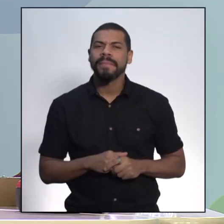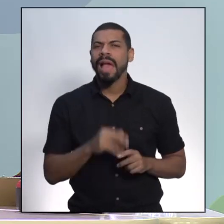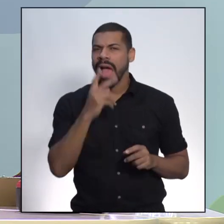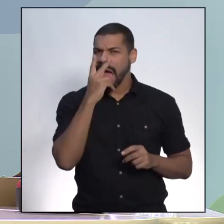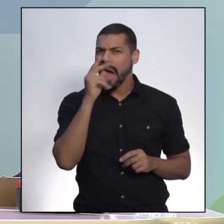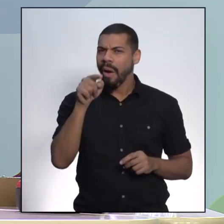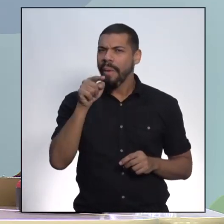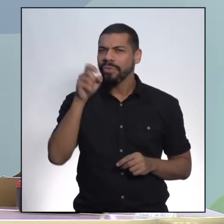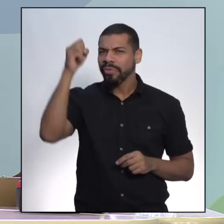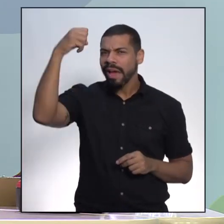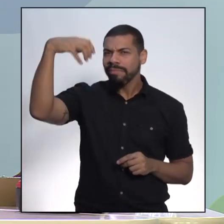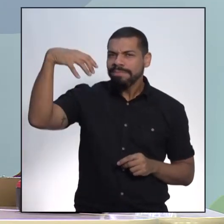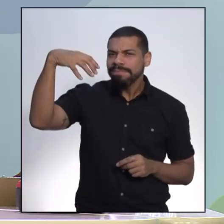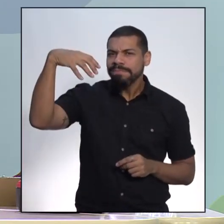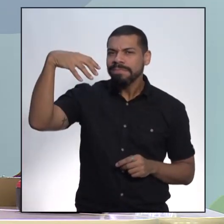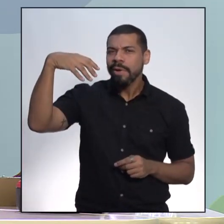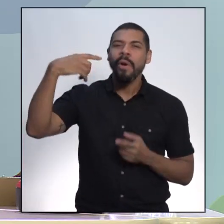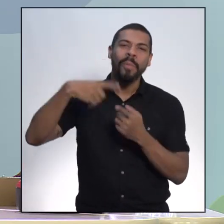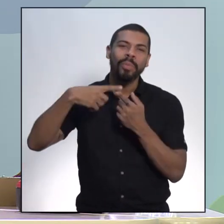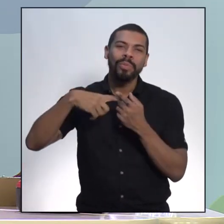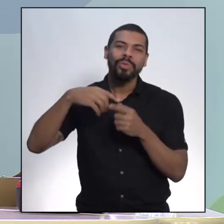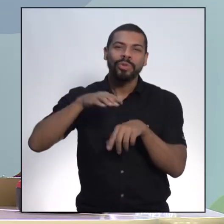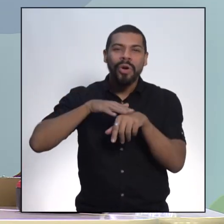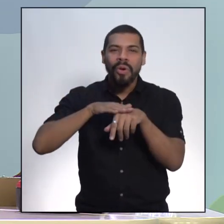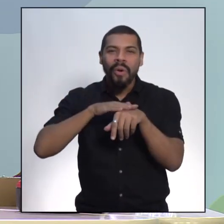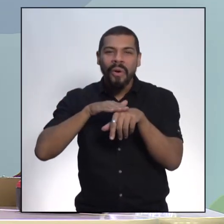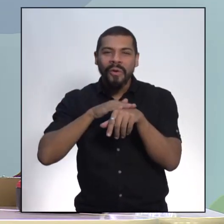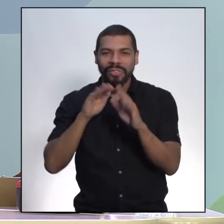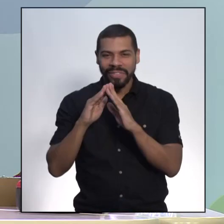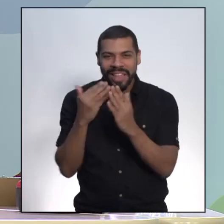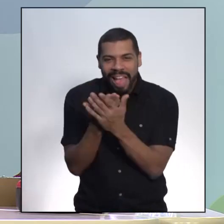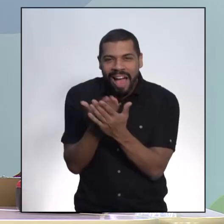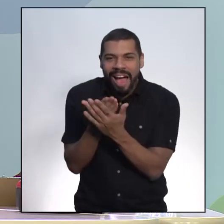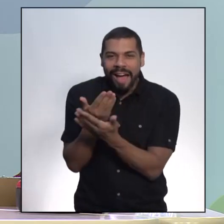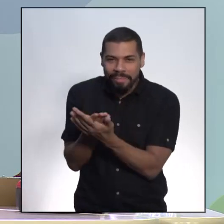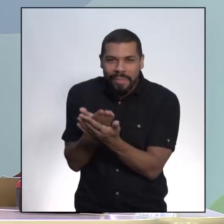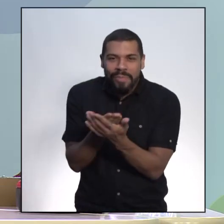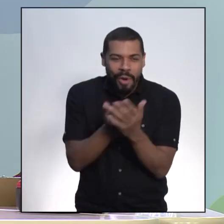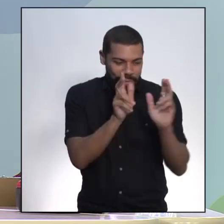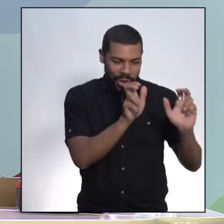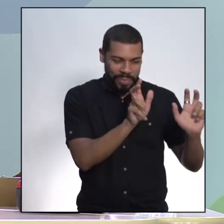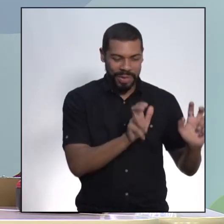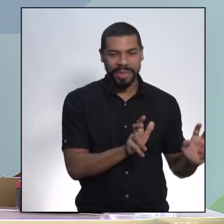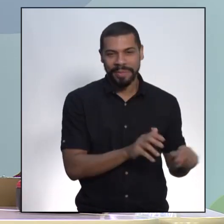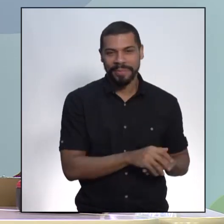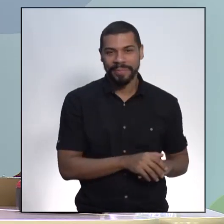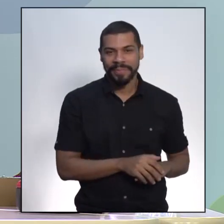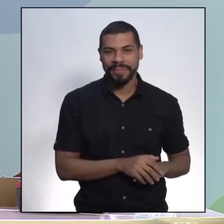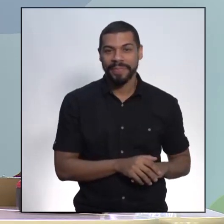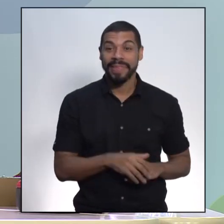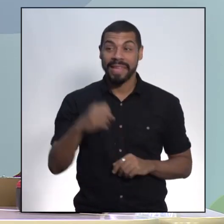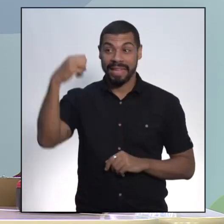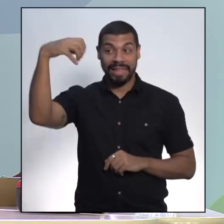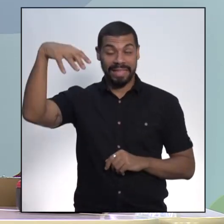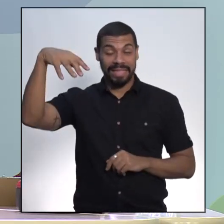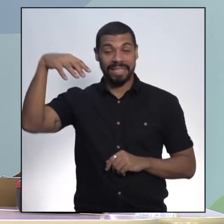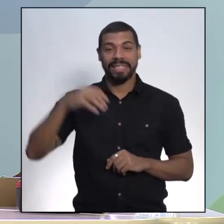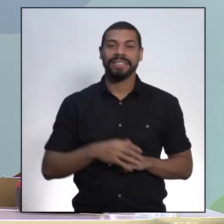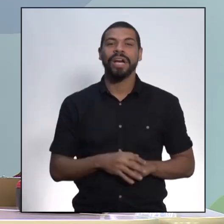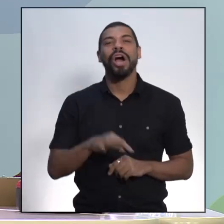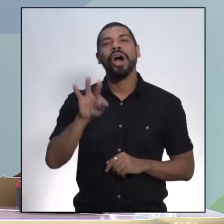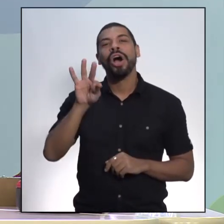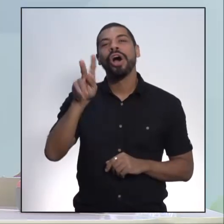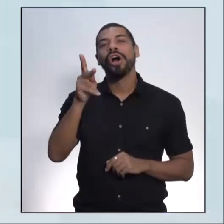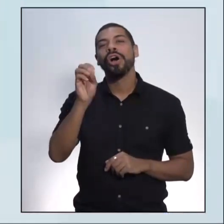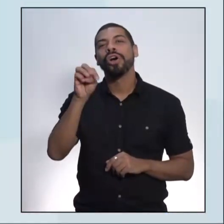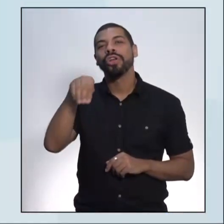lâmpada, ela é mais comum porque a gente conversa muito na escola sobre essa descoberta. Então, quem respondeu lâmpada, o Thomas